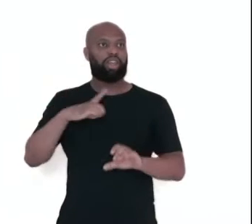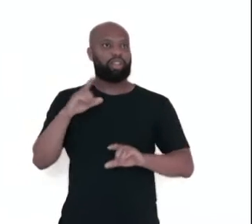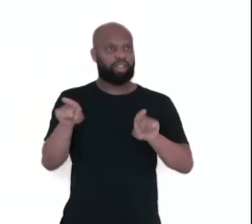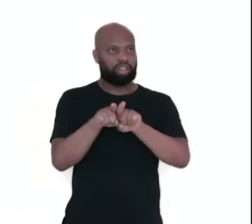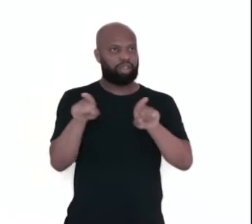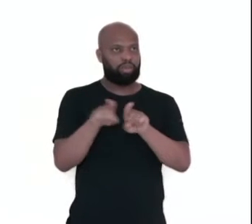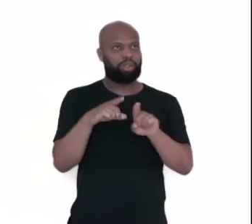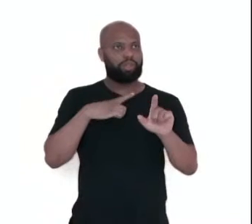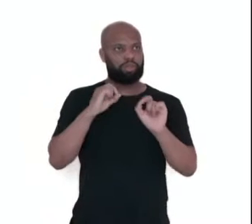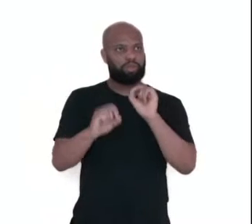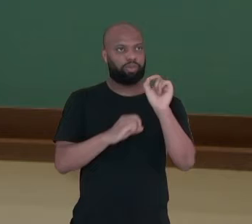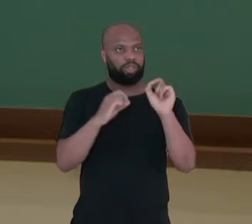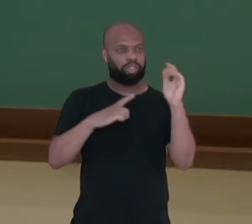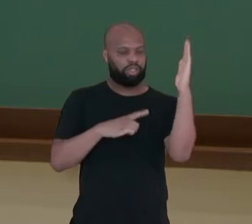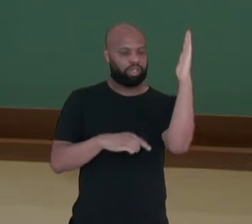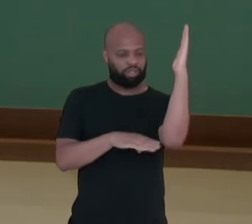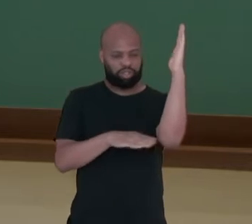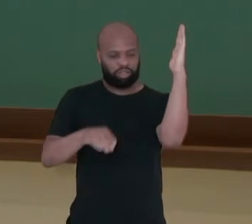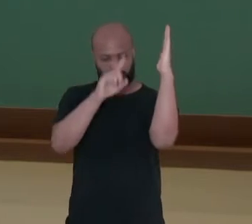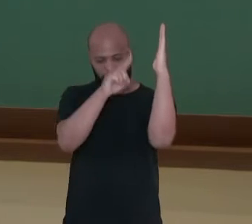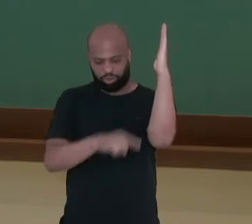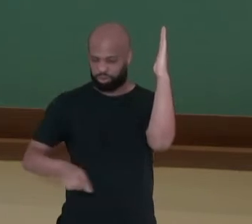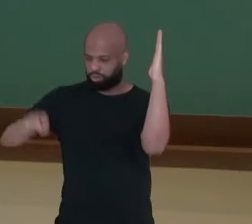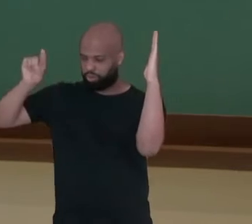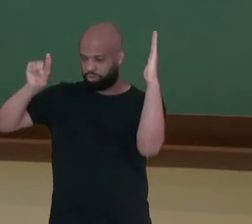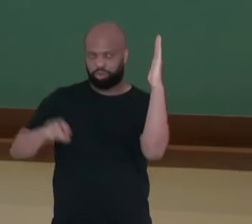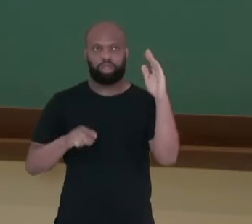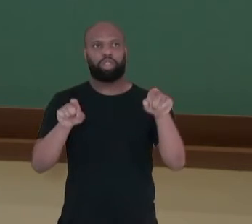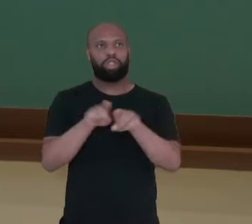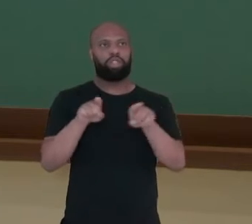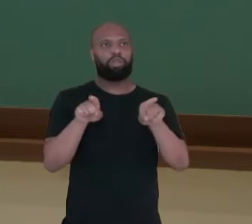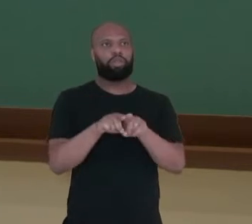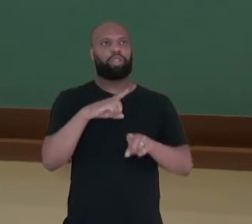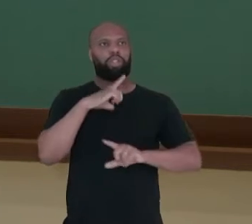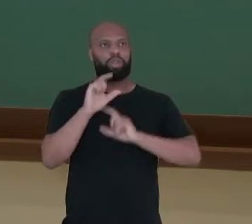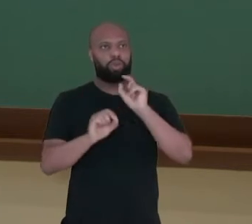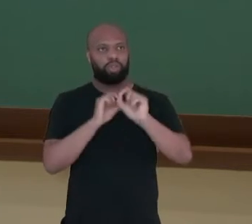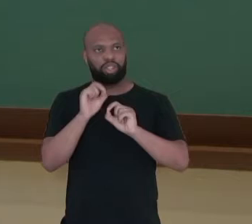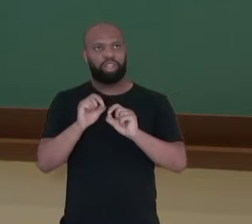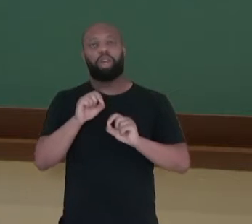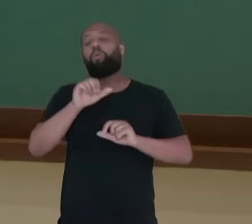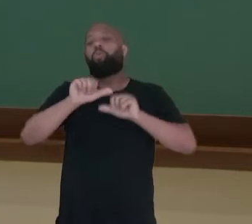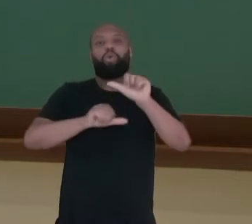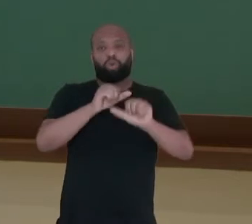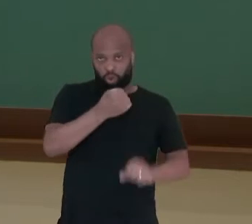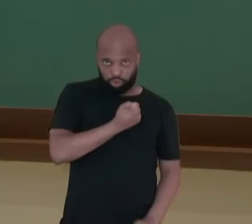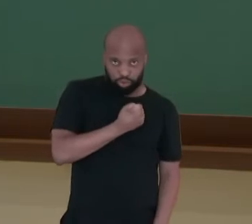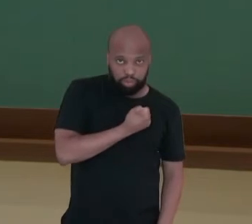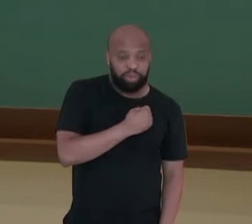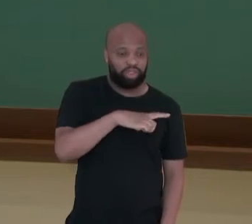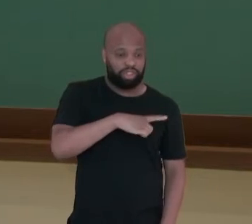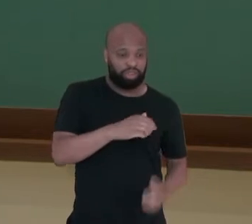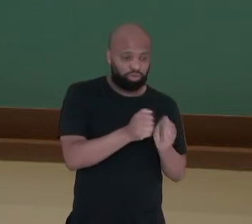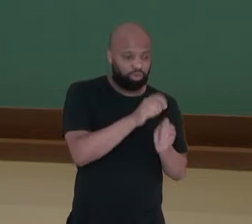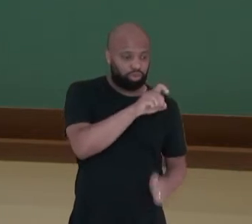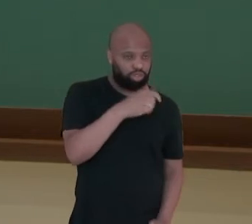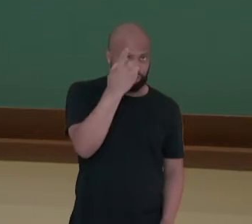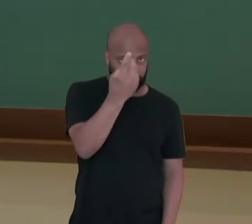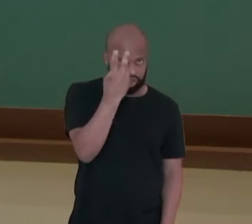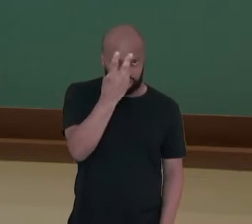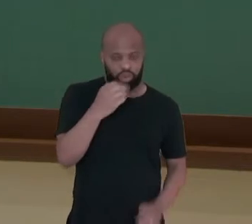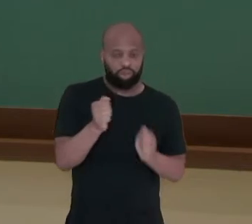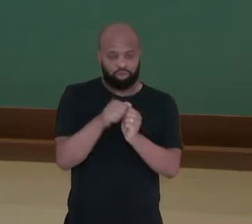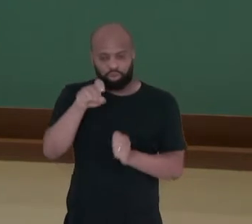em apenas um lugar no eixo x. Então mudou o coeficiente, mudou completamente a